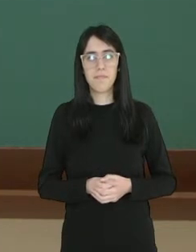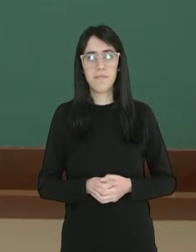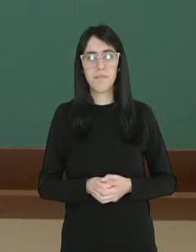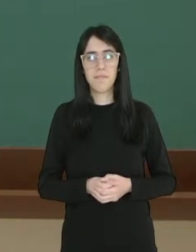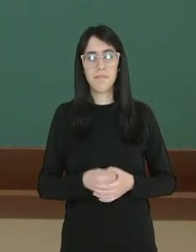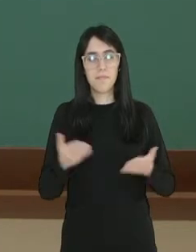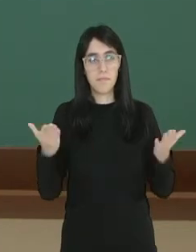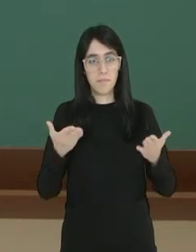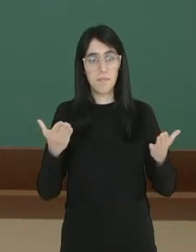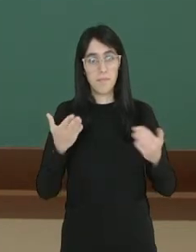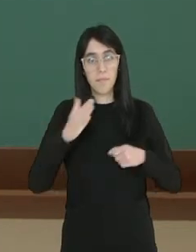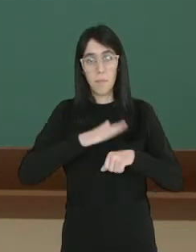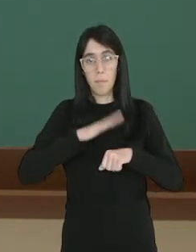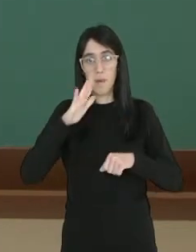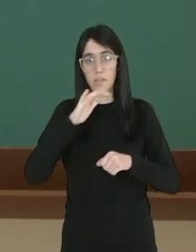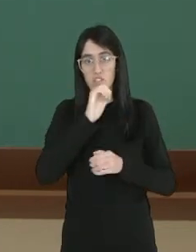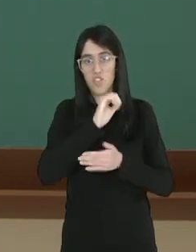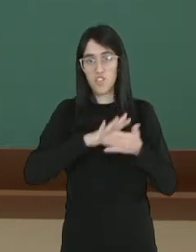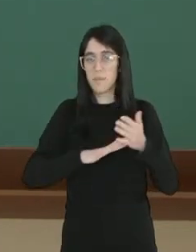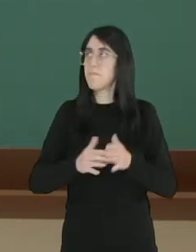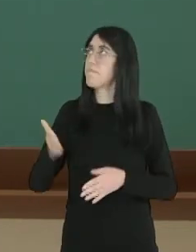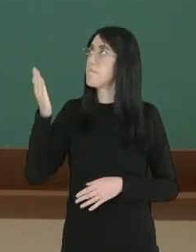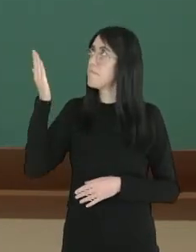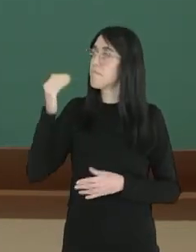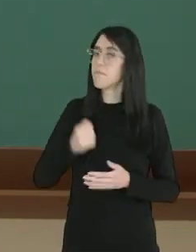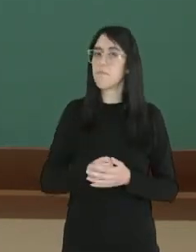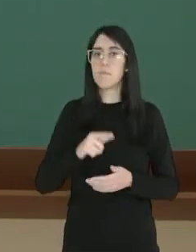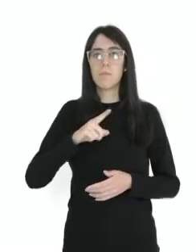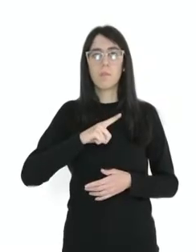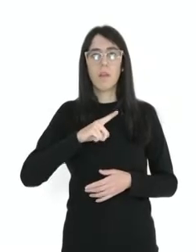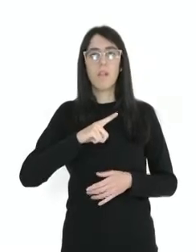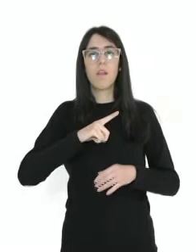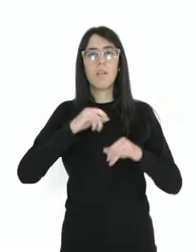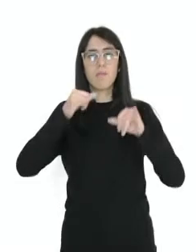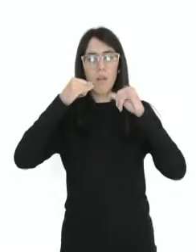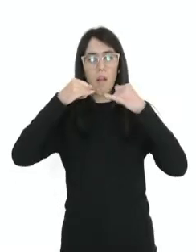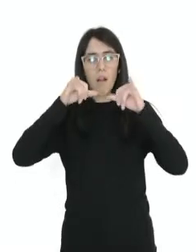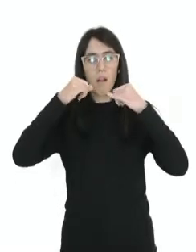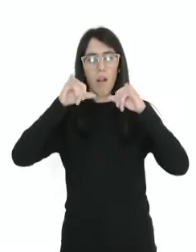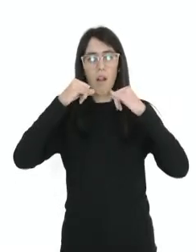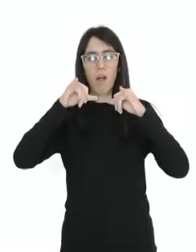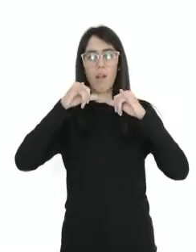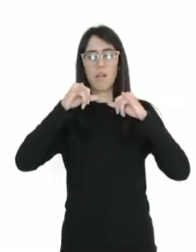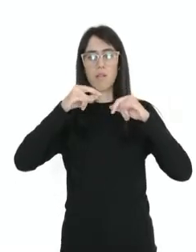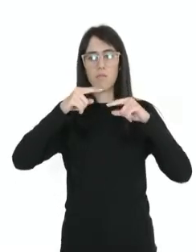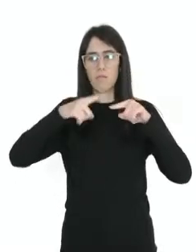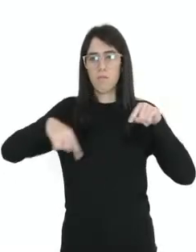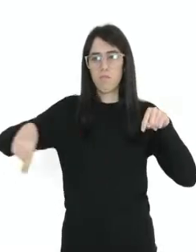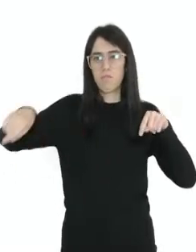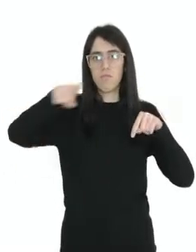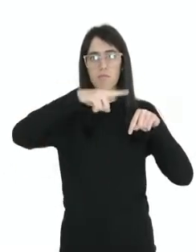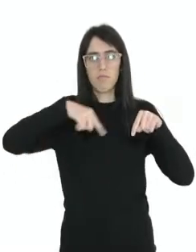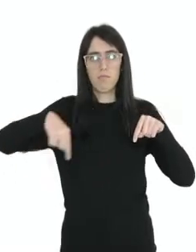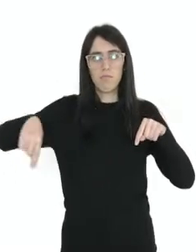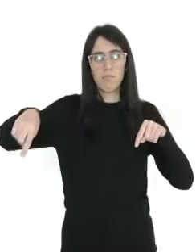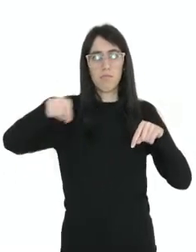Próximo. A corrente elétrica que atravessa um circuito é dada por I